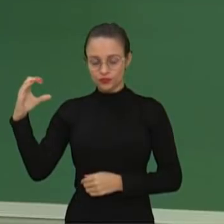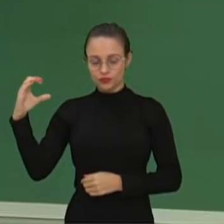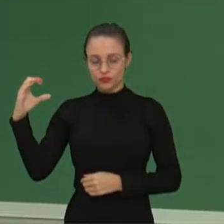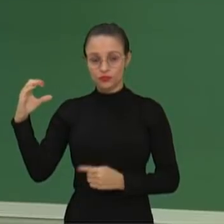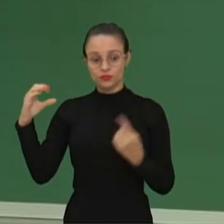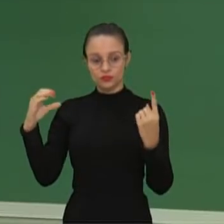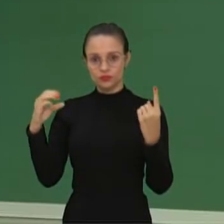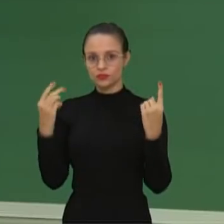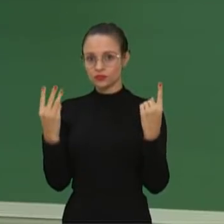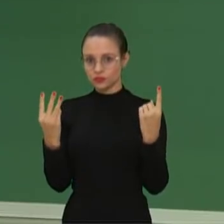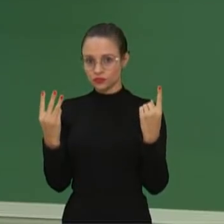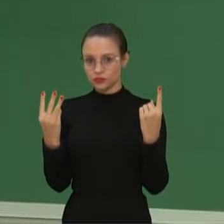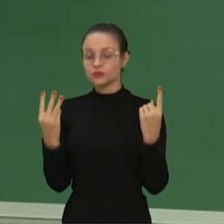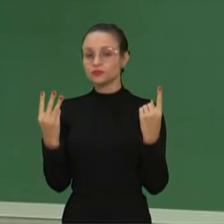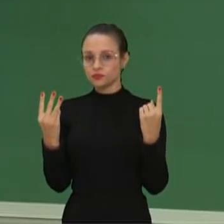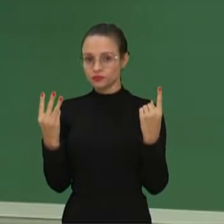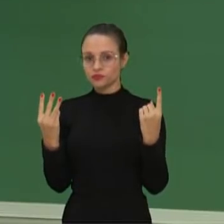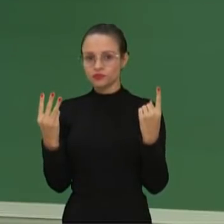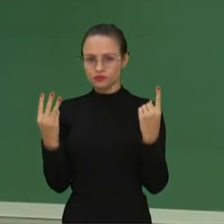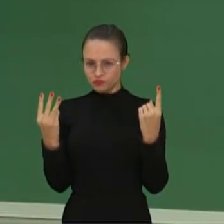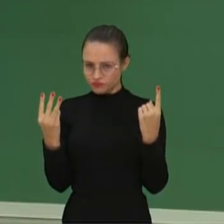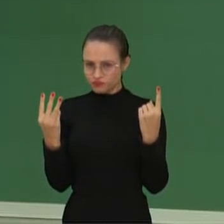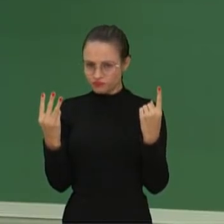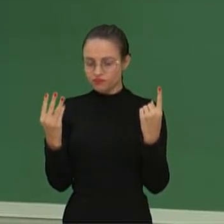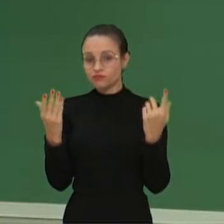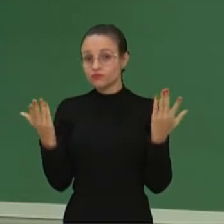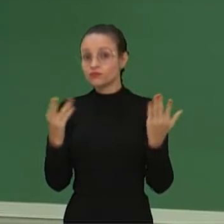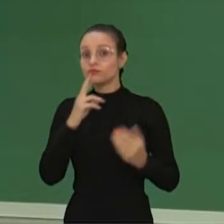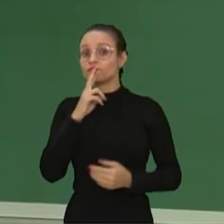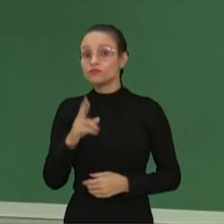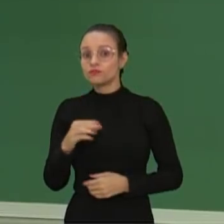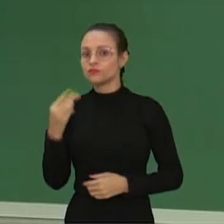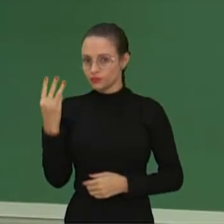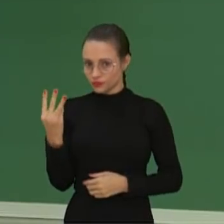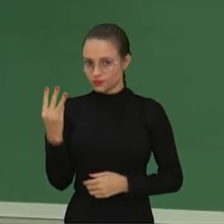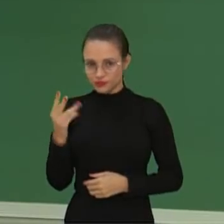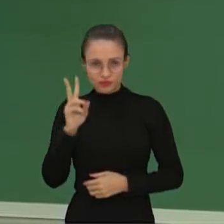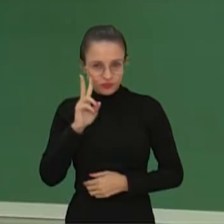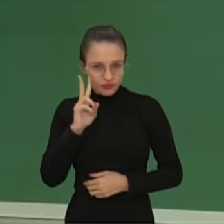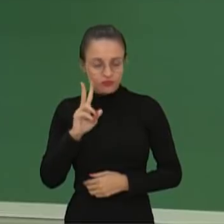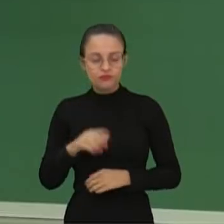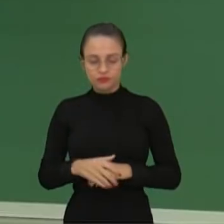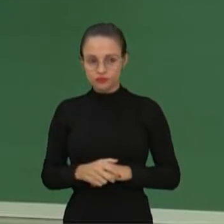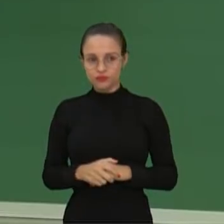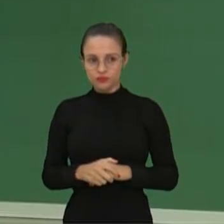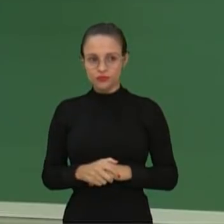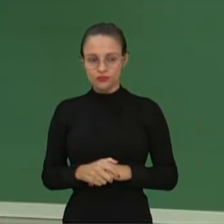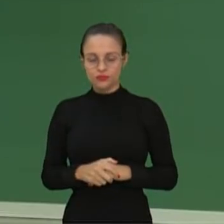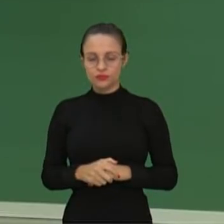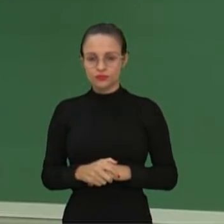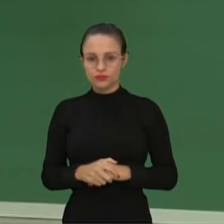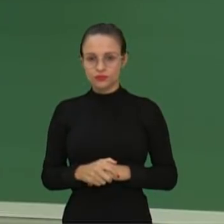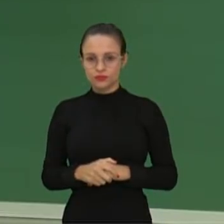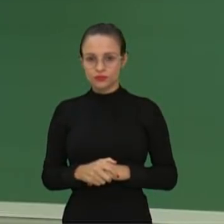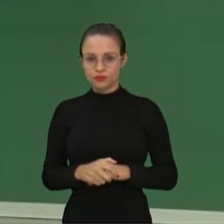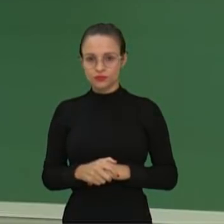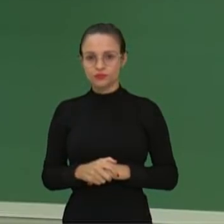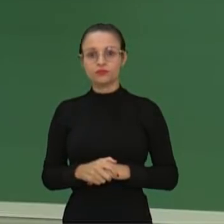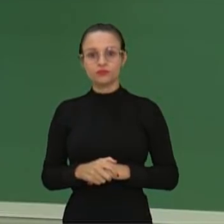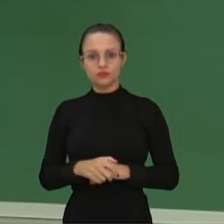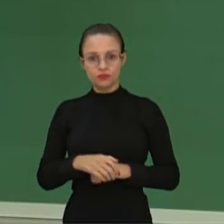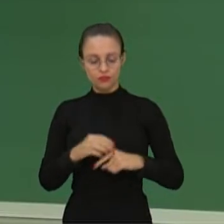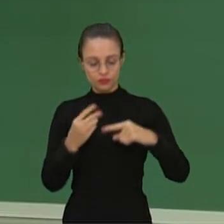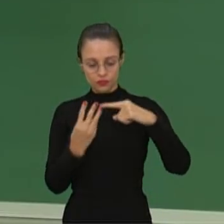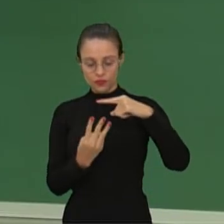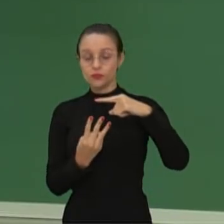entre 1 e 3. Entre 1 e 3, qual que é? É 3, lembram? Bom, o que eu vou fazer com o denominador 3